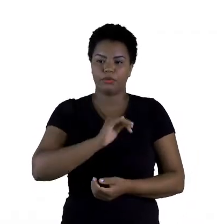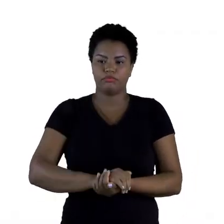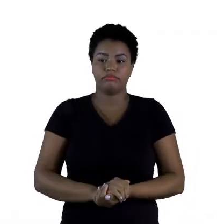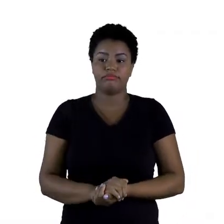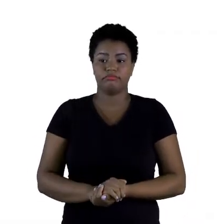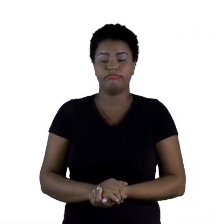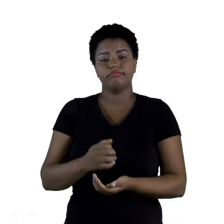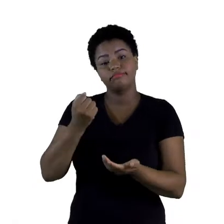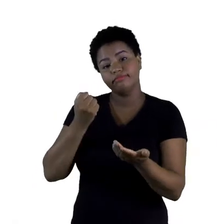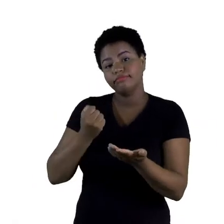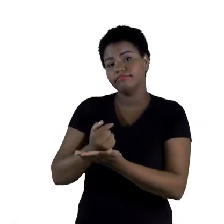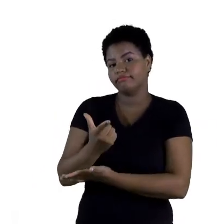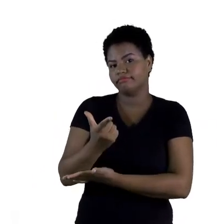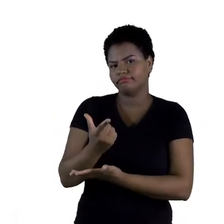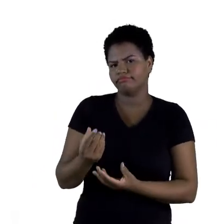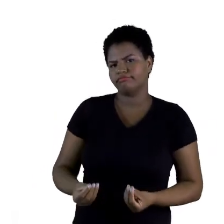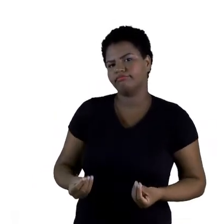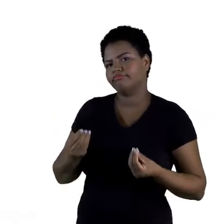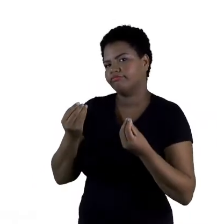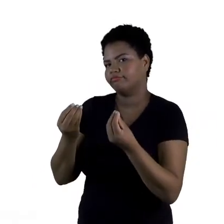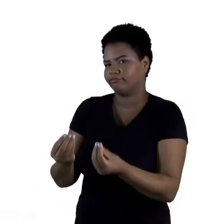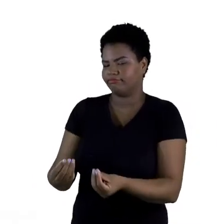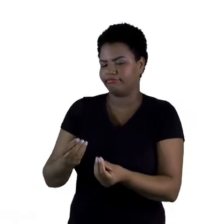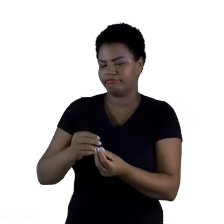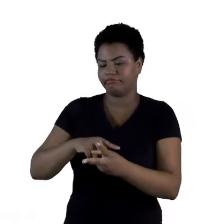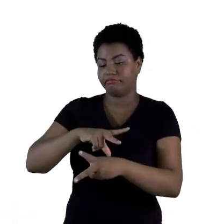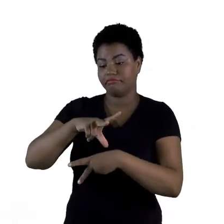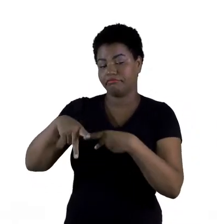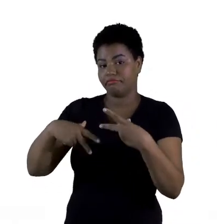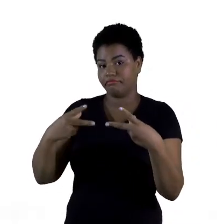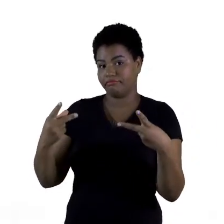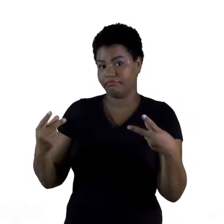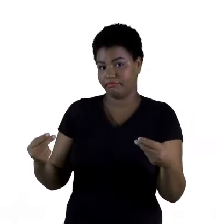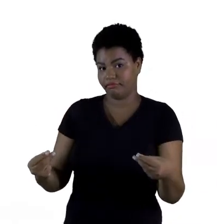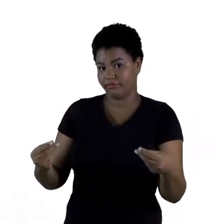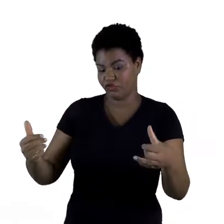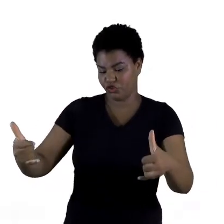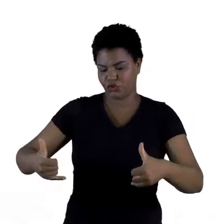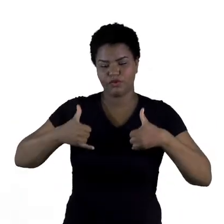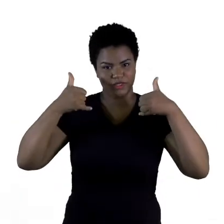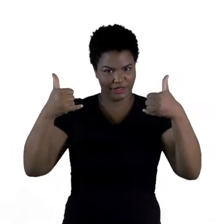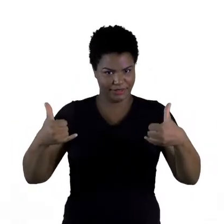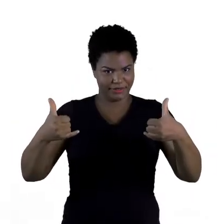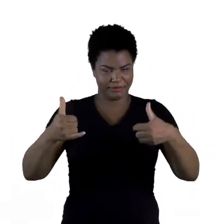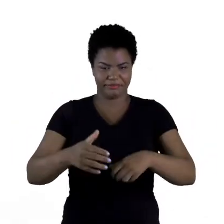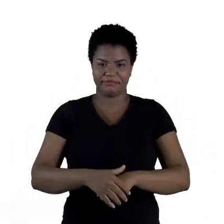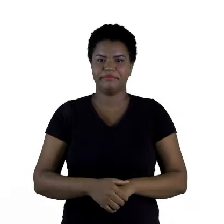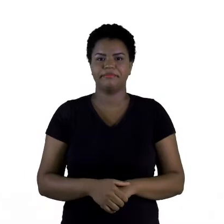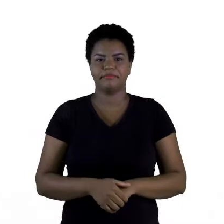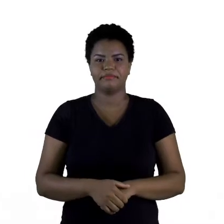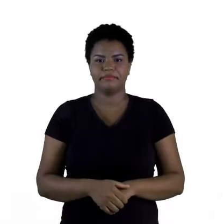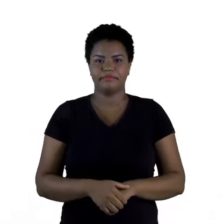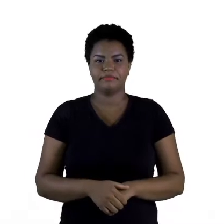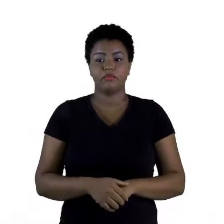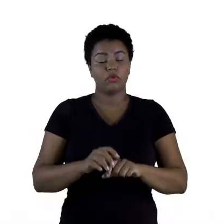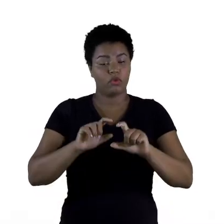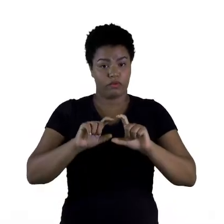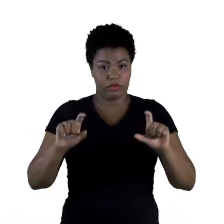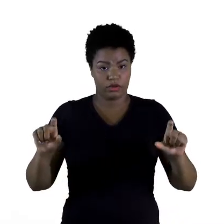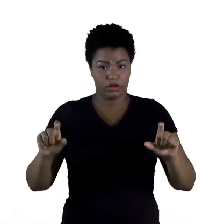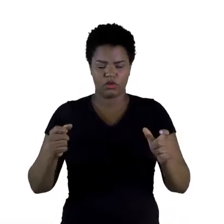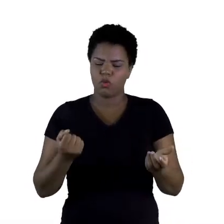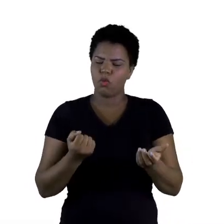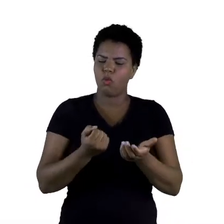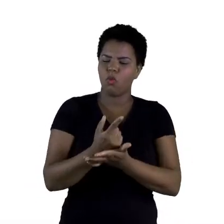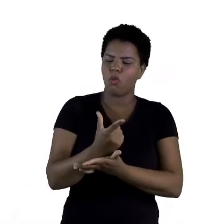comprei, entreguei um presente de aniversário. Olha só a frase: